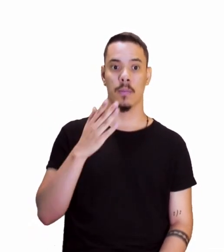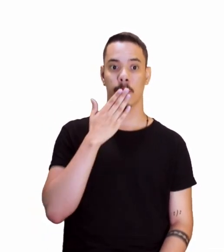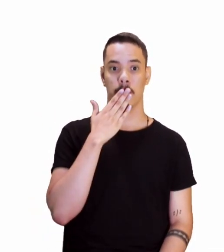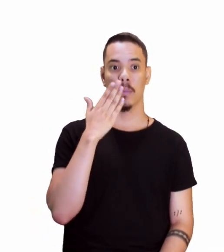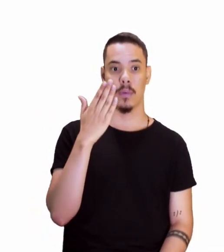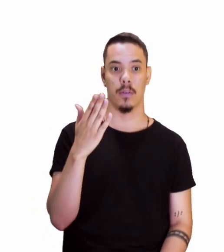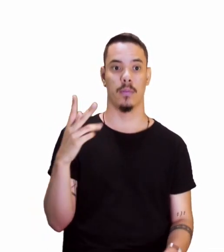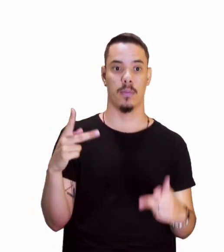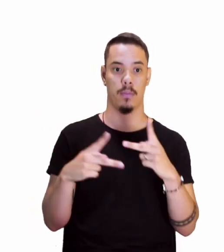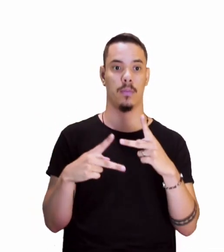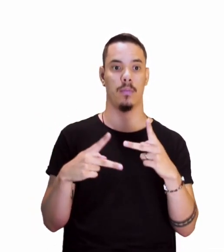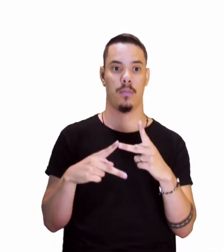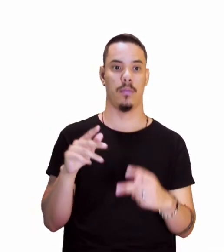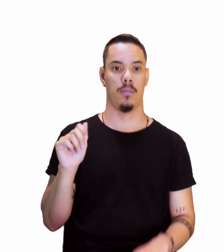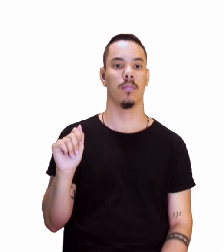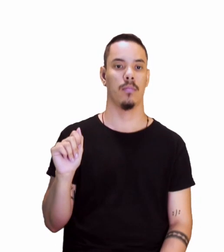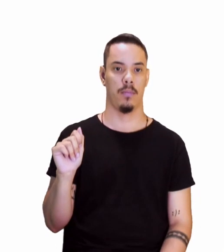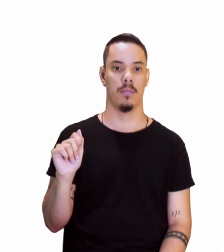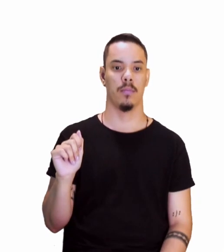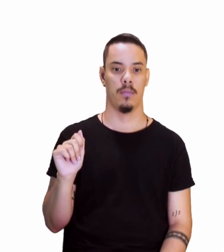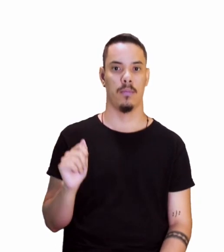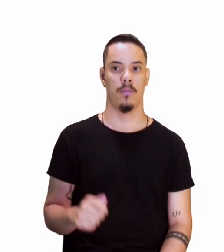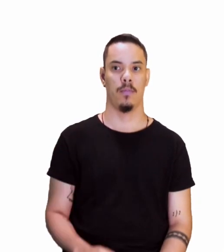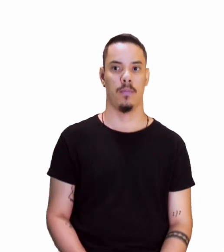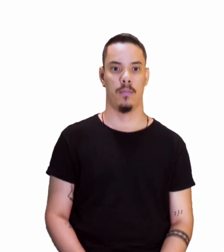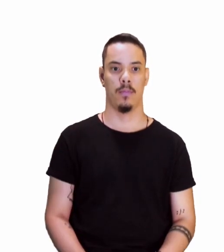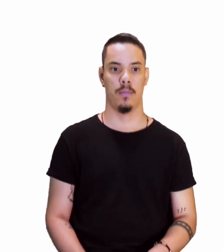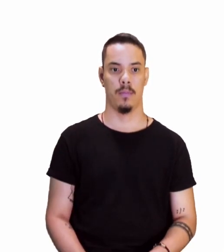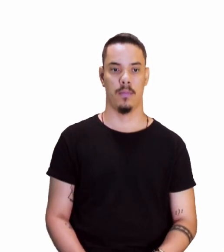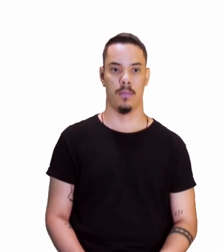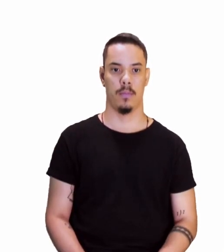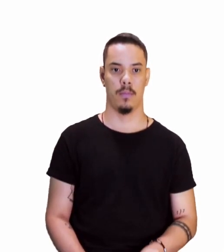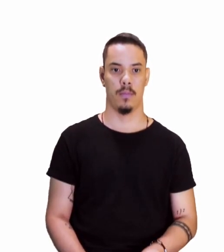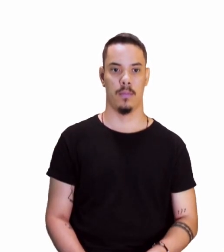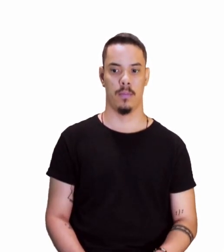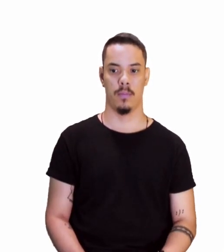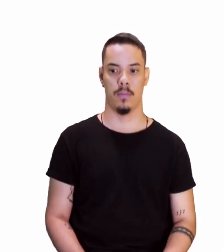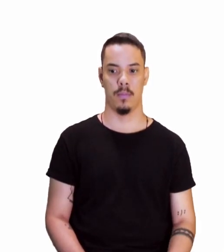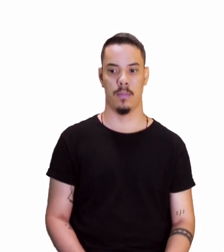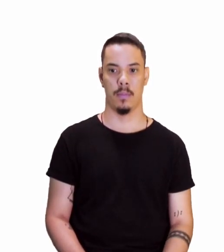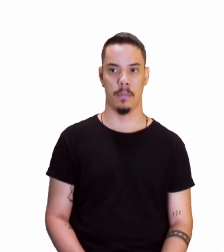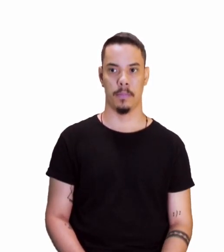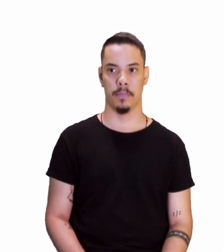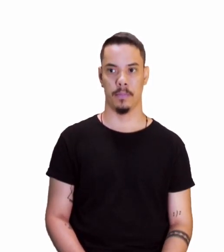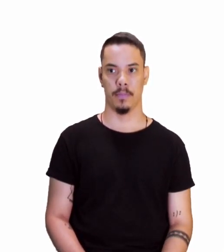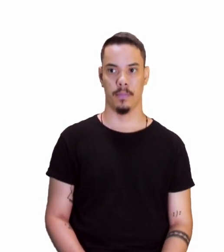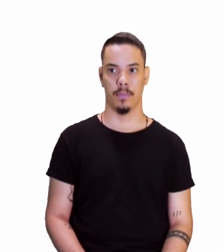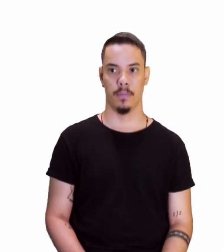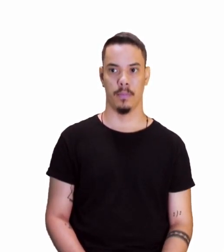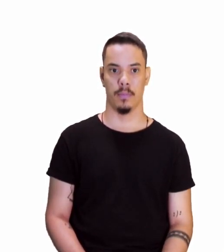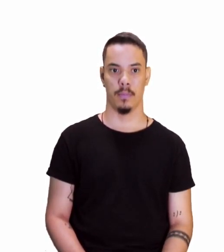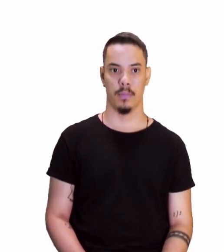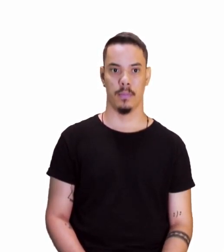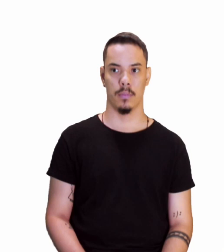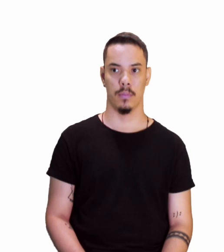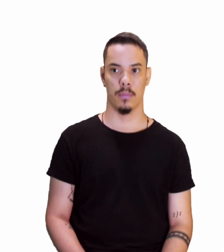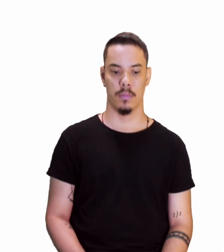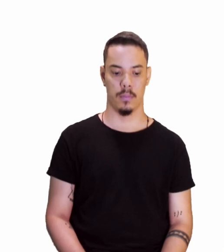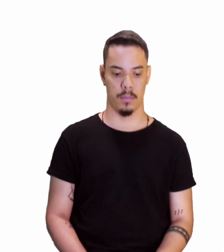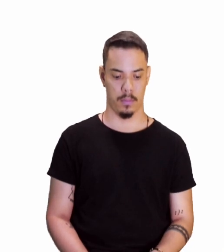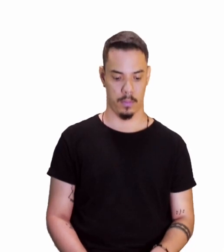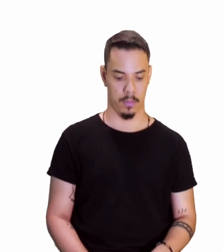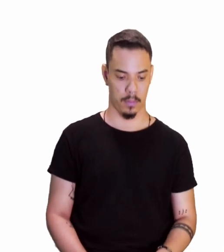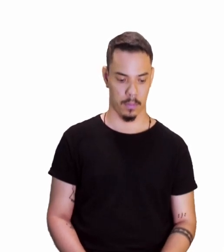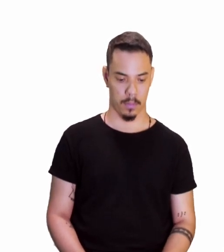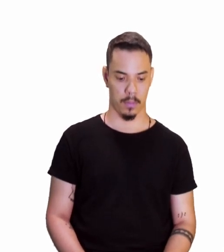a preposição a, tá certo? A preposição a. Então, aqui, quanto à correção